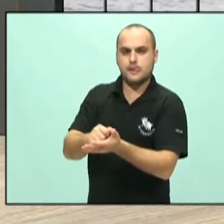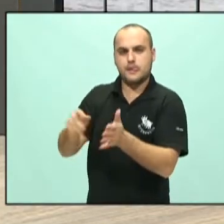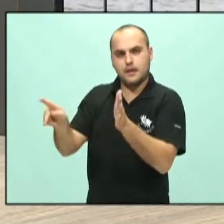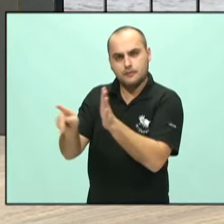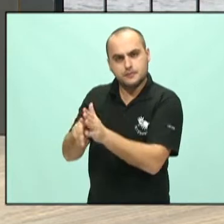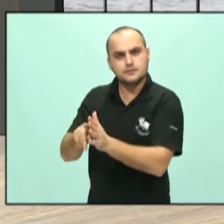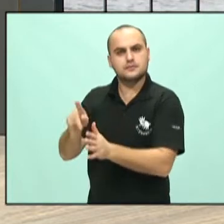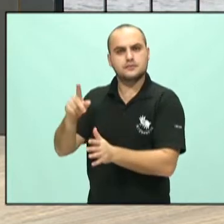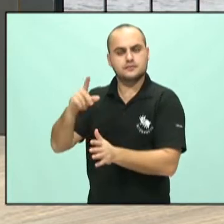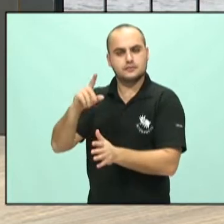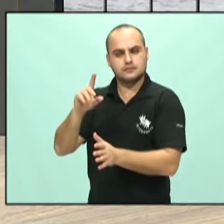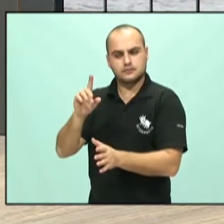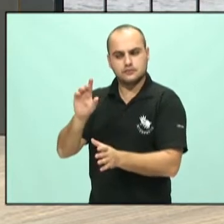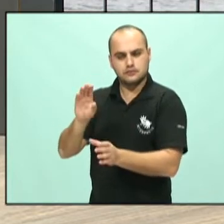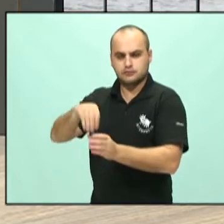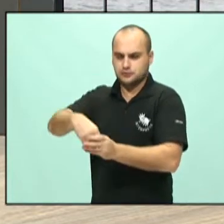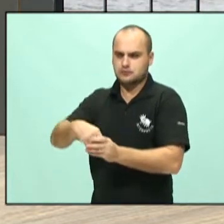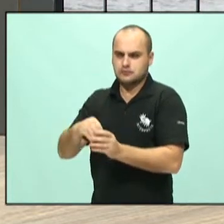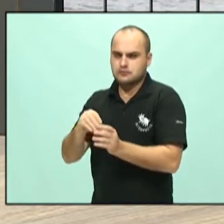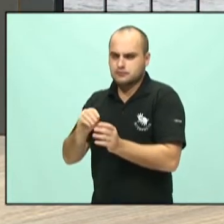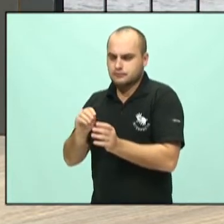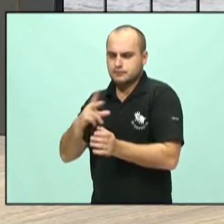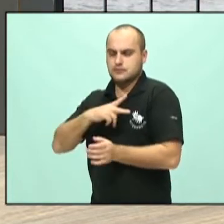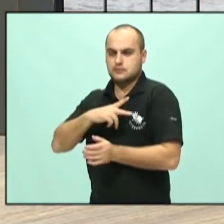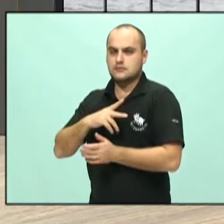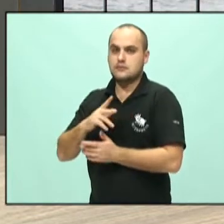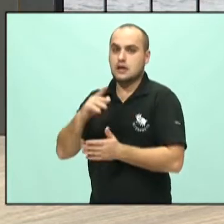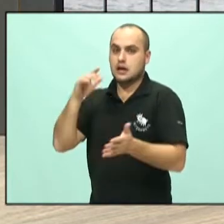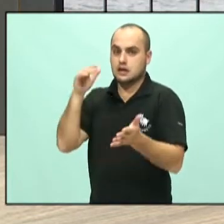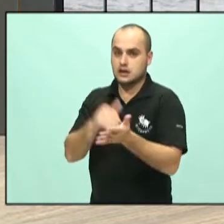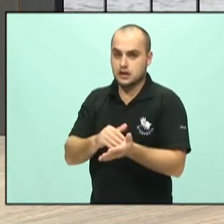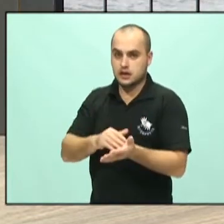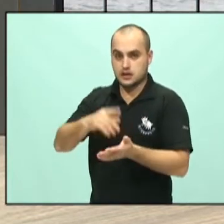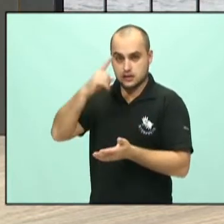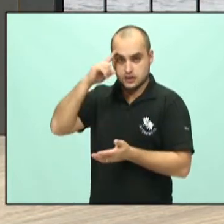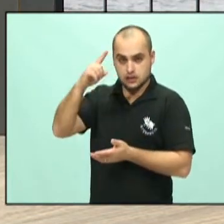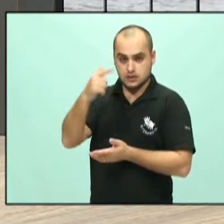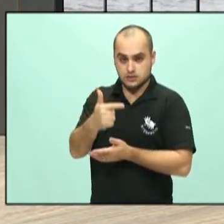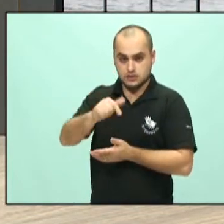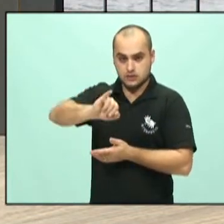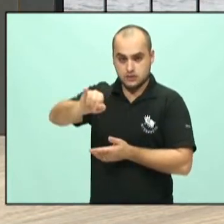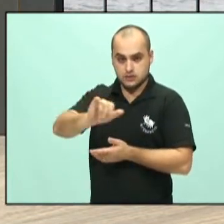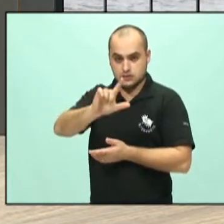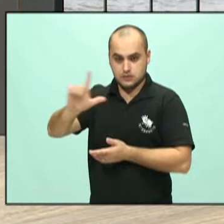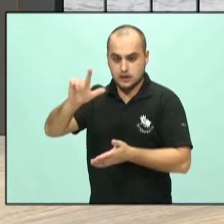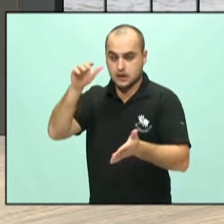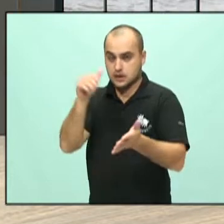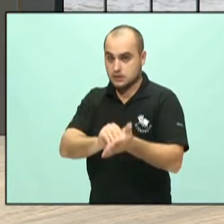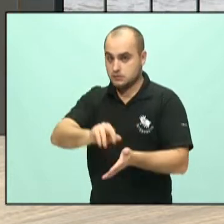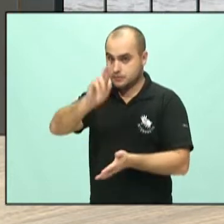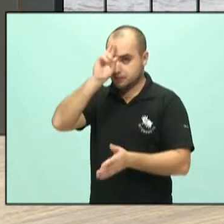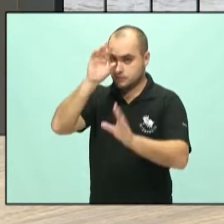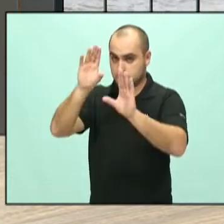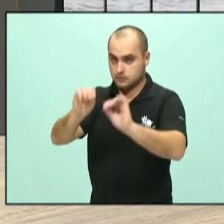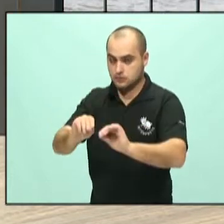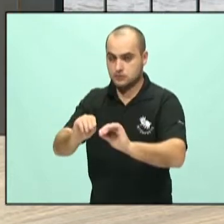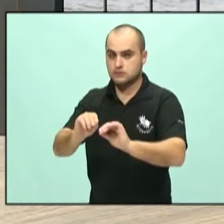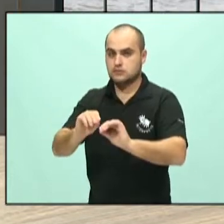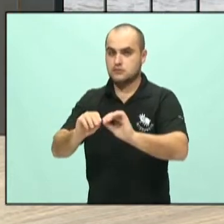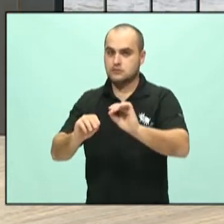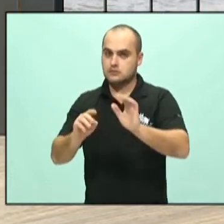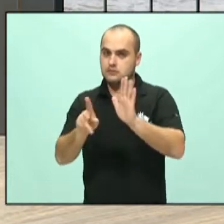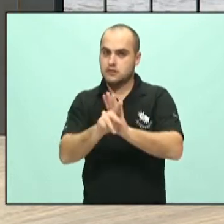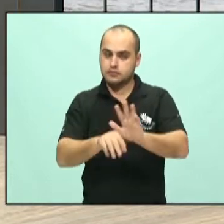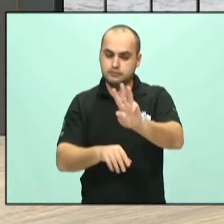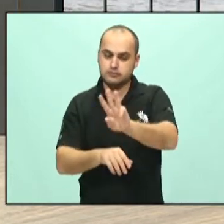da mais reservada, né? Elas estão com a inscrição até de agora, dia 2 de julho, né? Até meia-noite fica aberto no portal Elis da